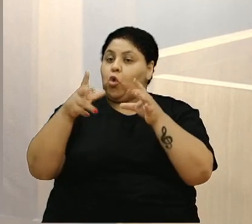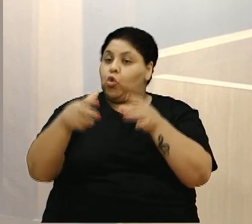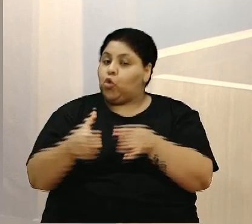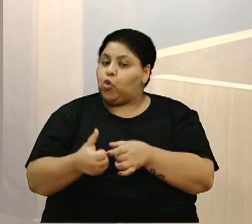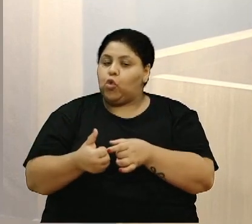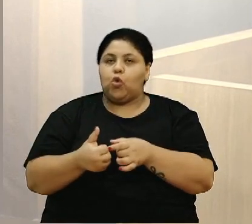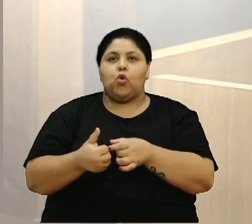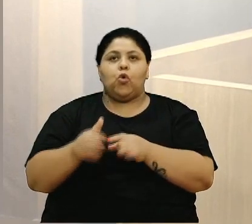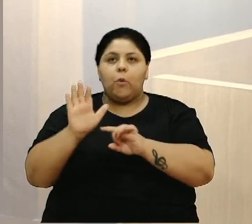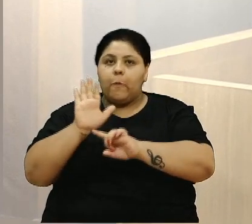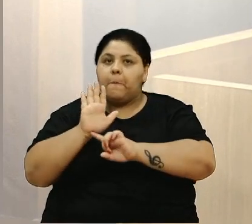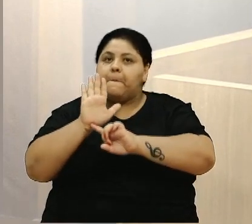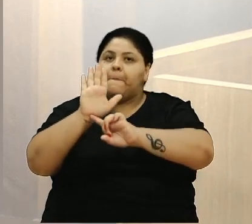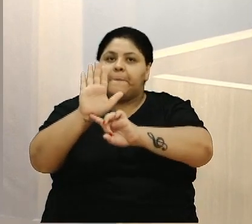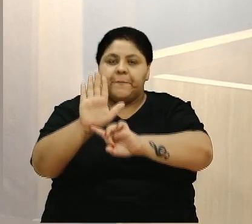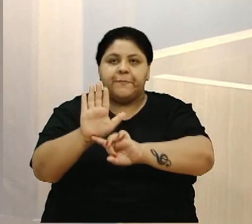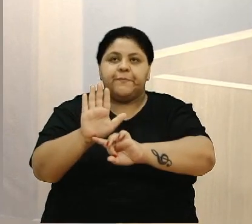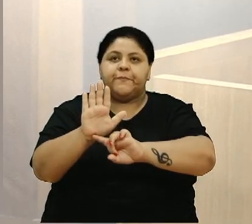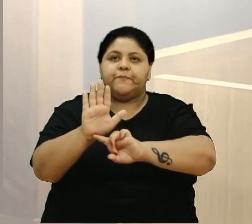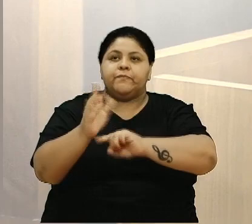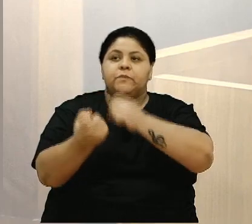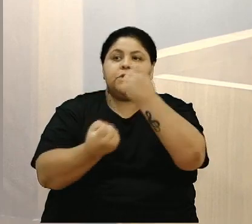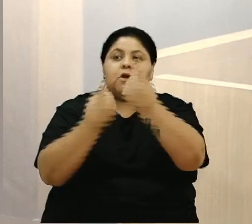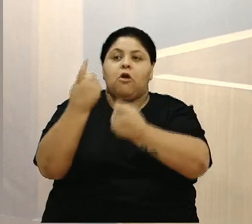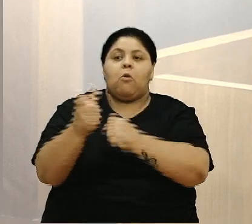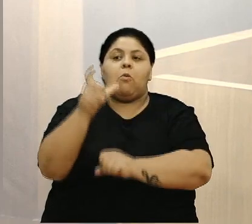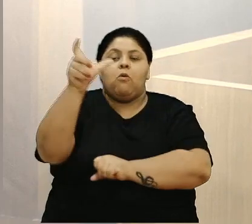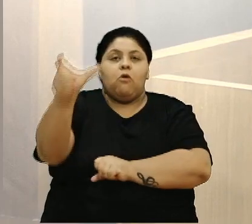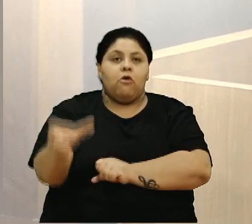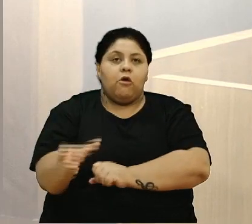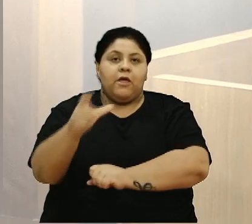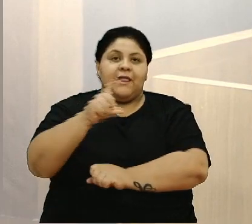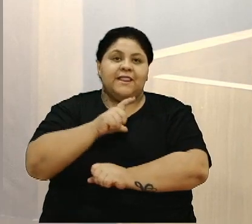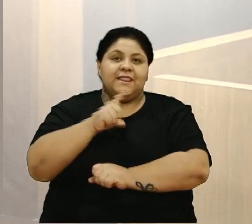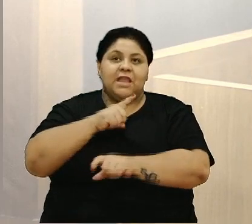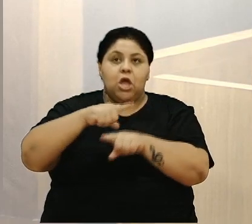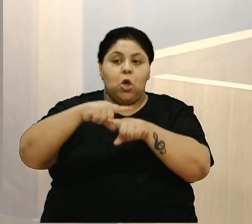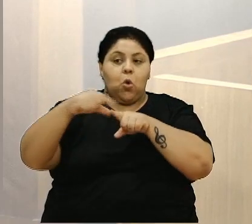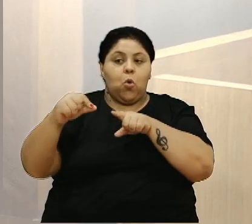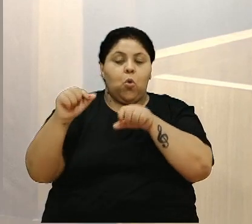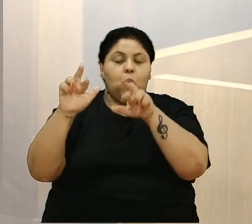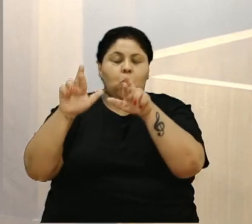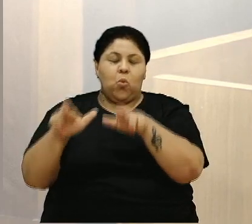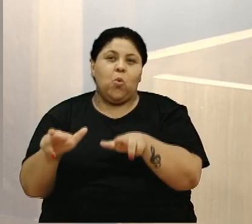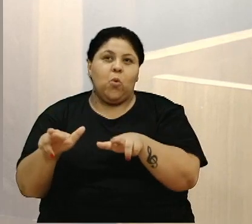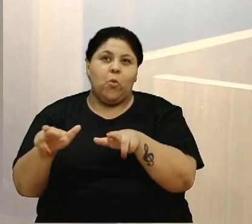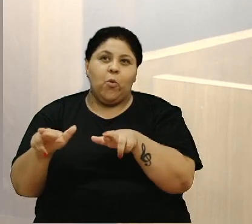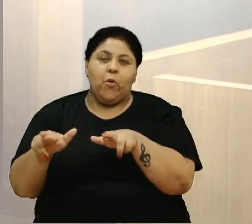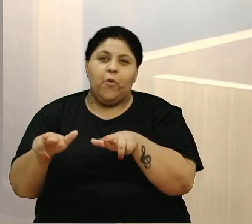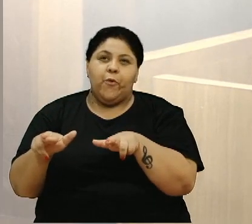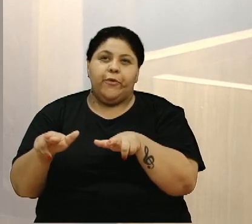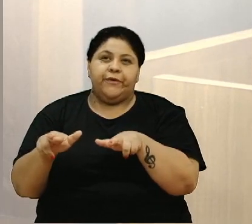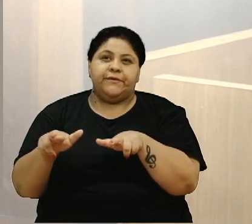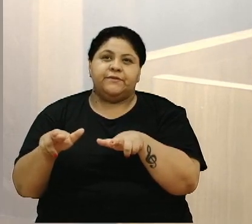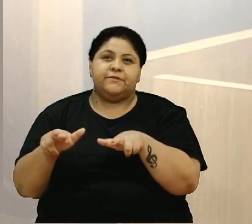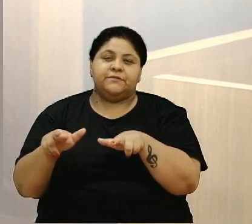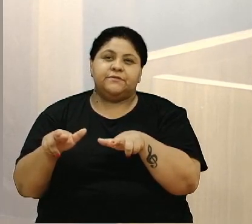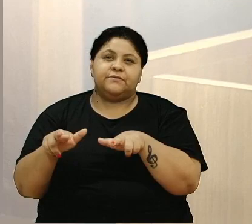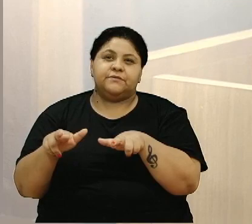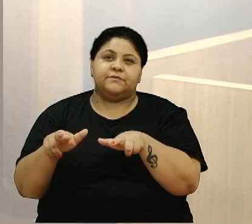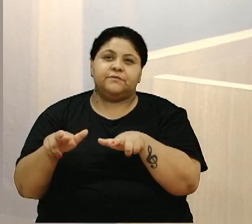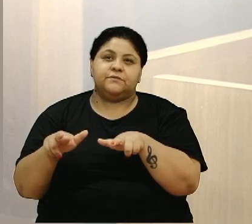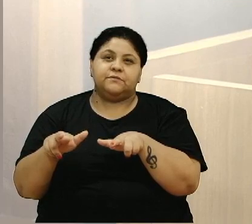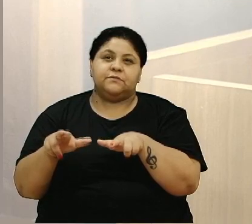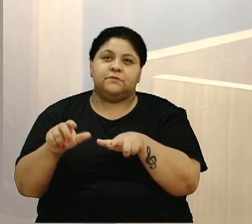beneficiar uma boa parte daquele pessoal que tem a única saída da nossa região, que é a saída pela